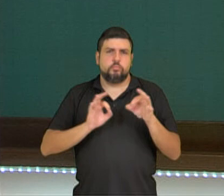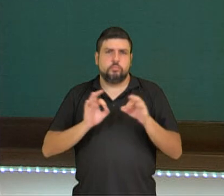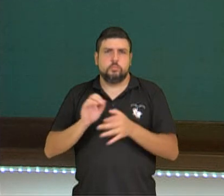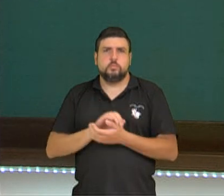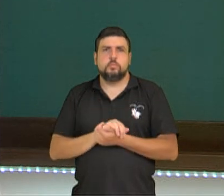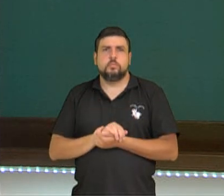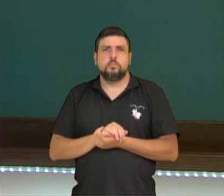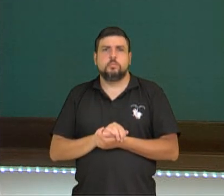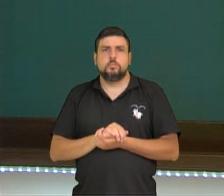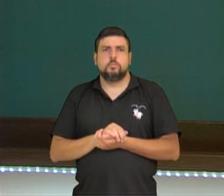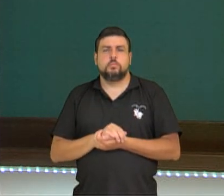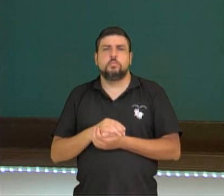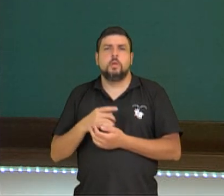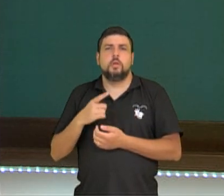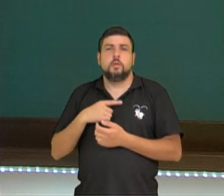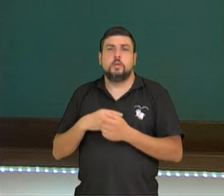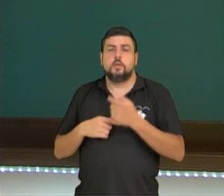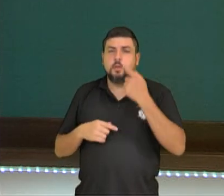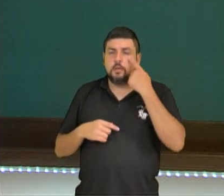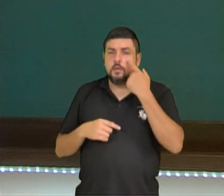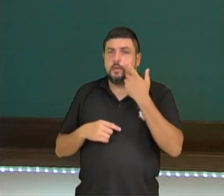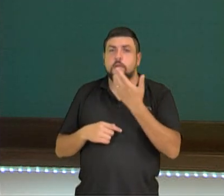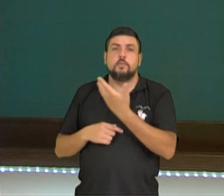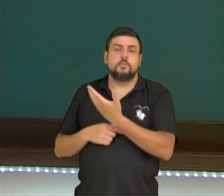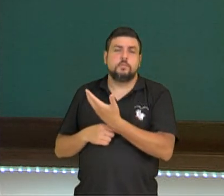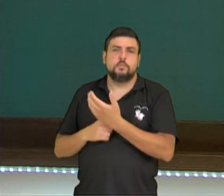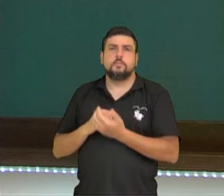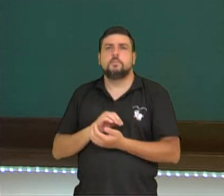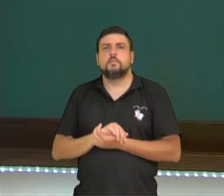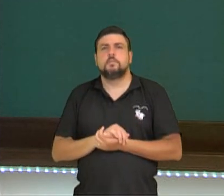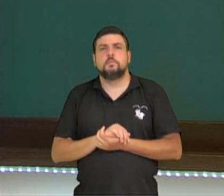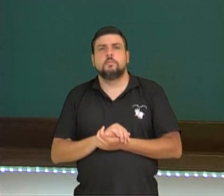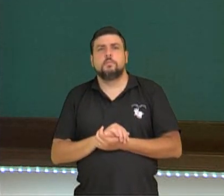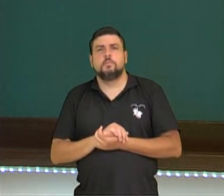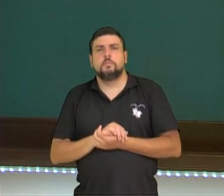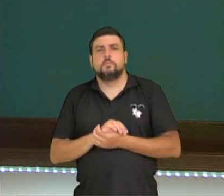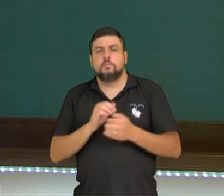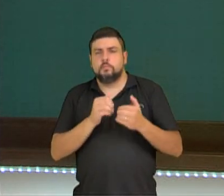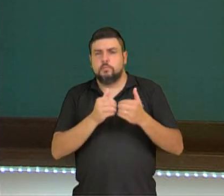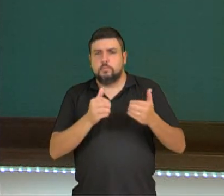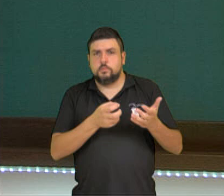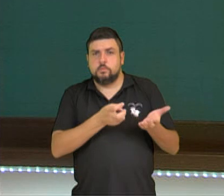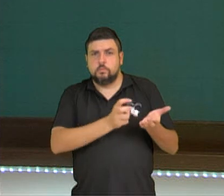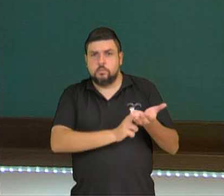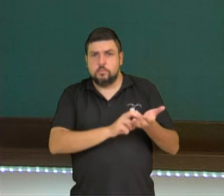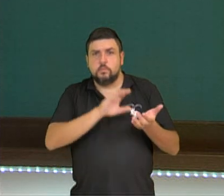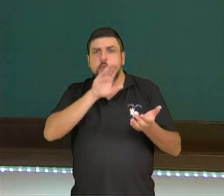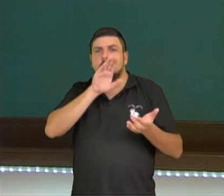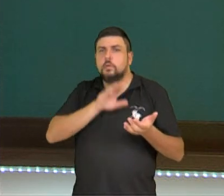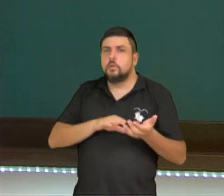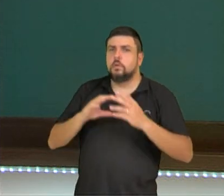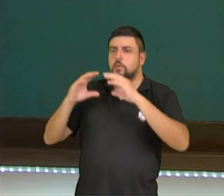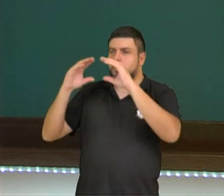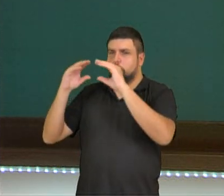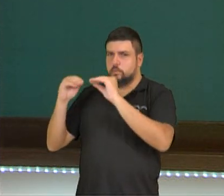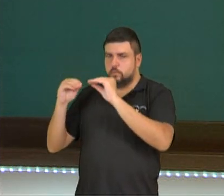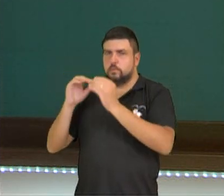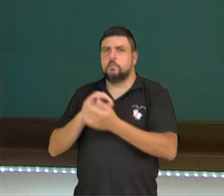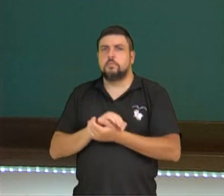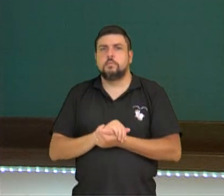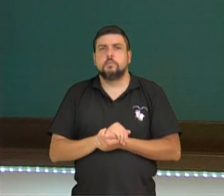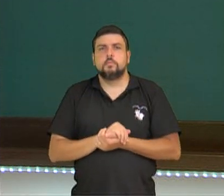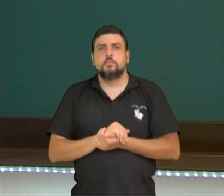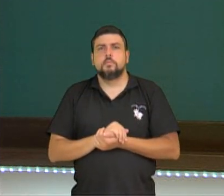nós temos ali o exemplo para vocês. Você vai dividir em manhã, tarde e noite a tua tabela, a tua observação. E